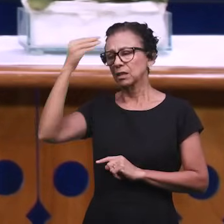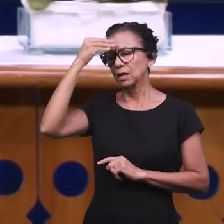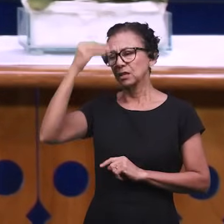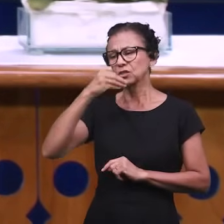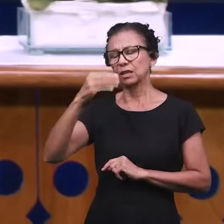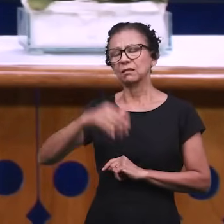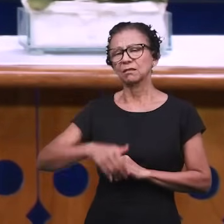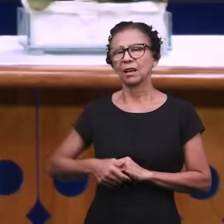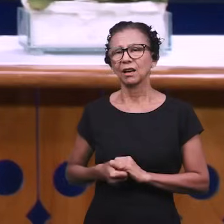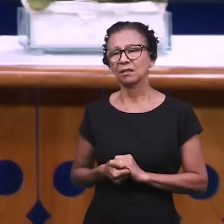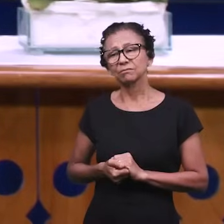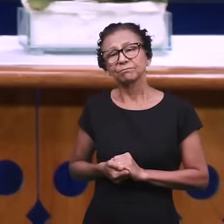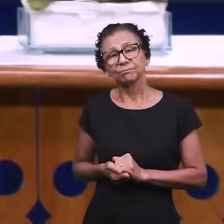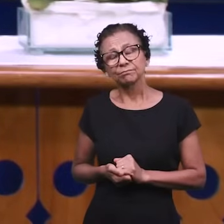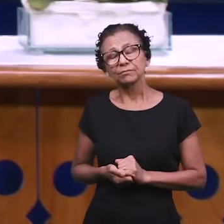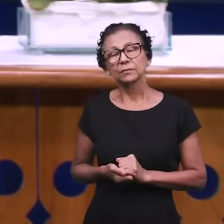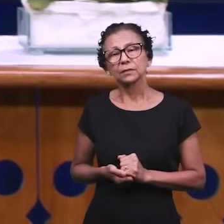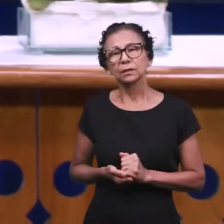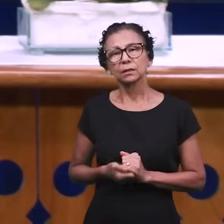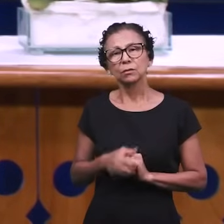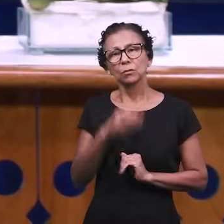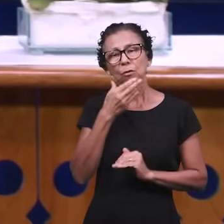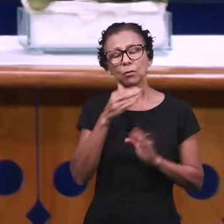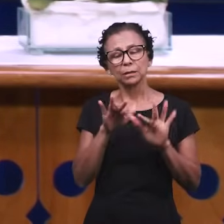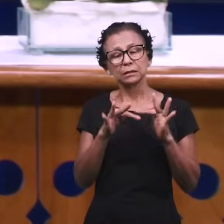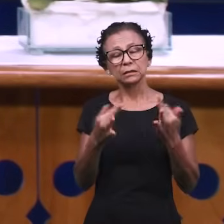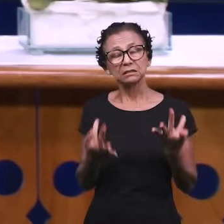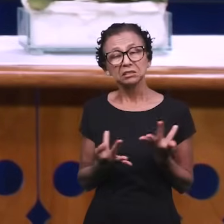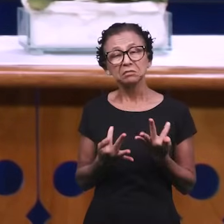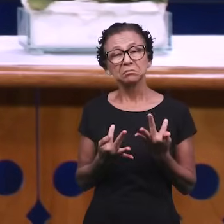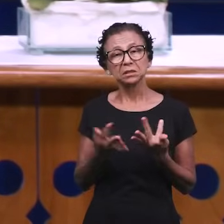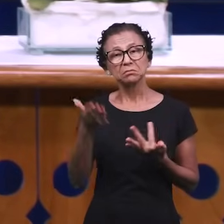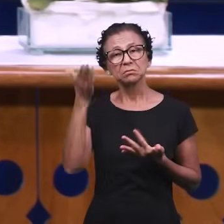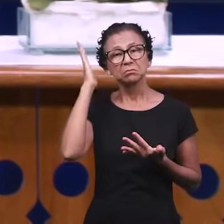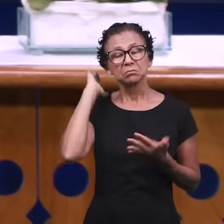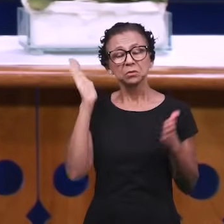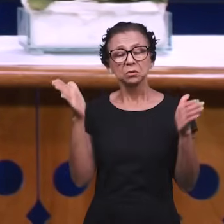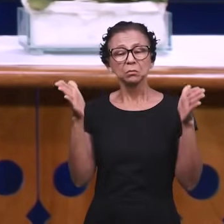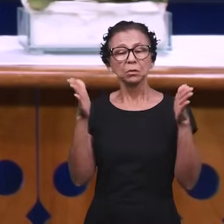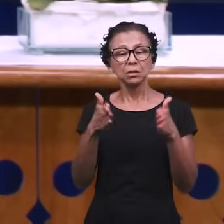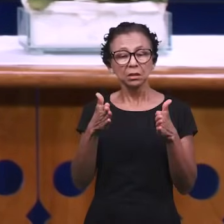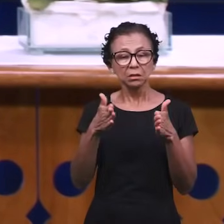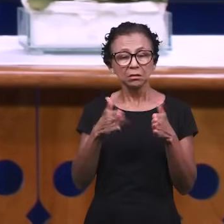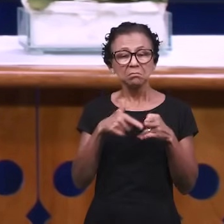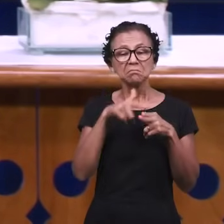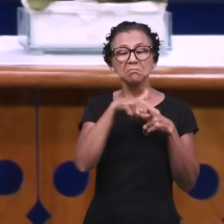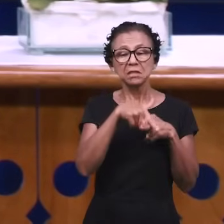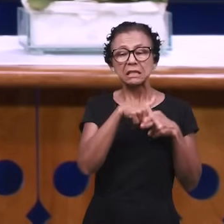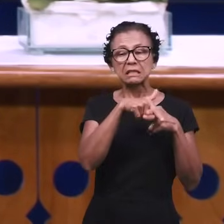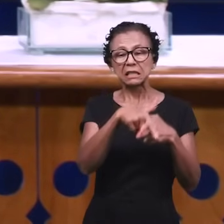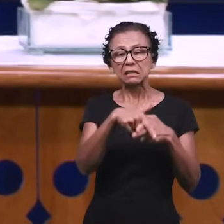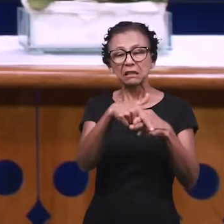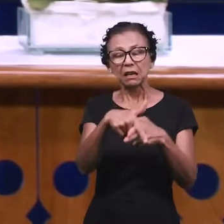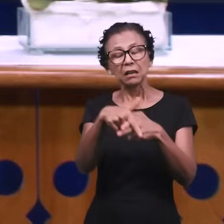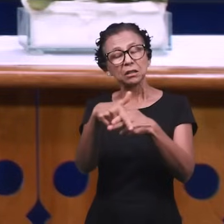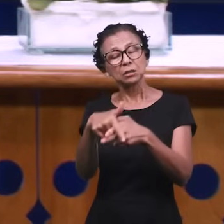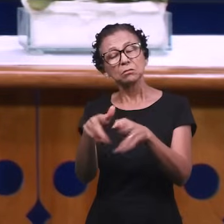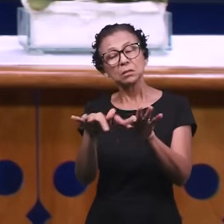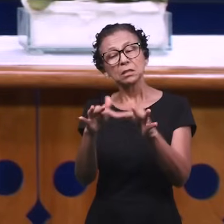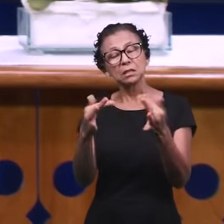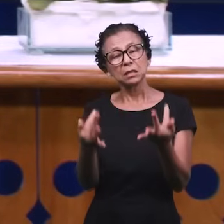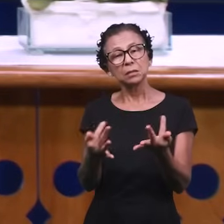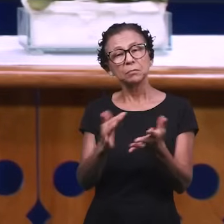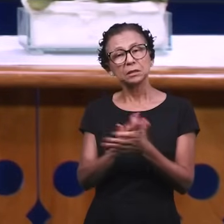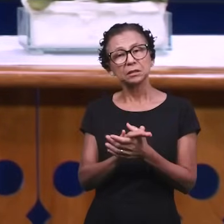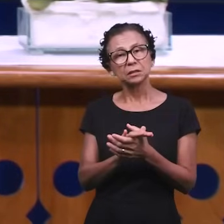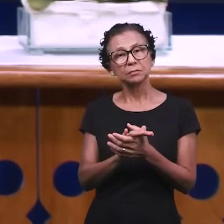montado num cavalo de guerra e não um homem simples em cima do jumentinho. Esperava alguém que viesse vencer as guerras de Israel.